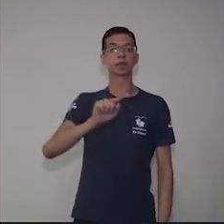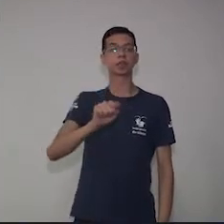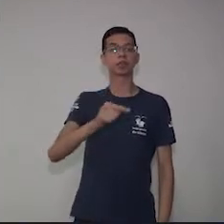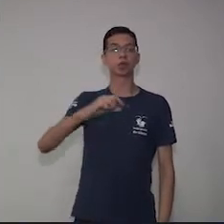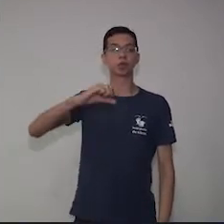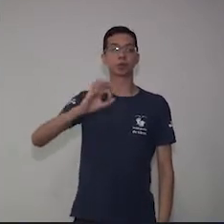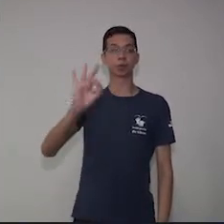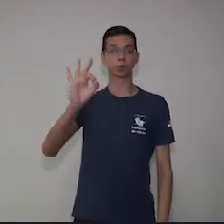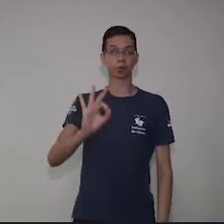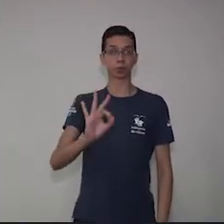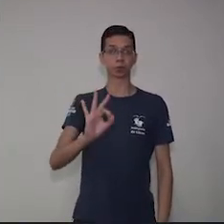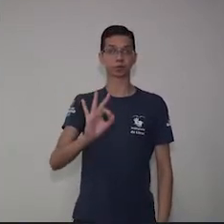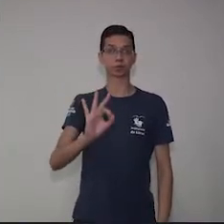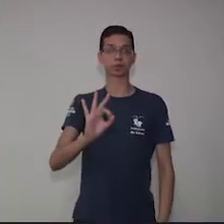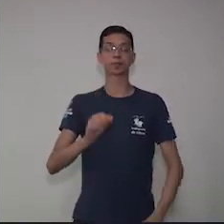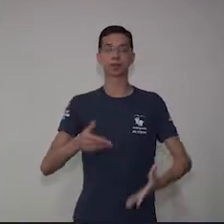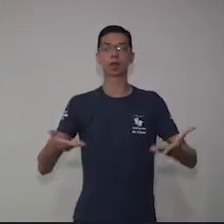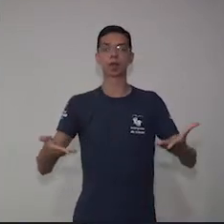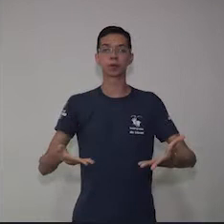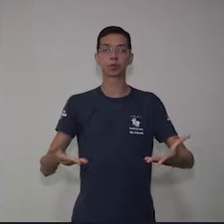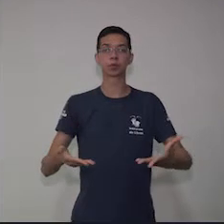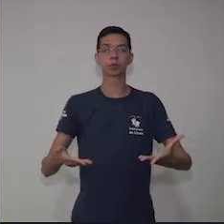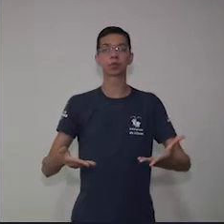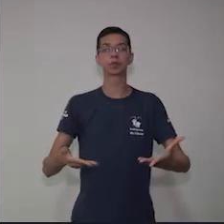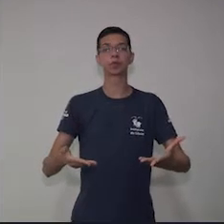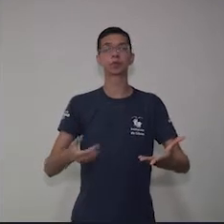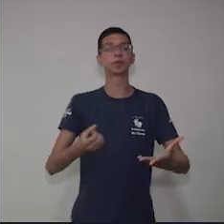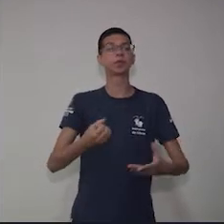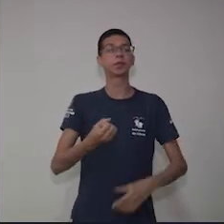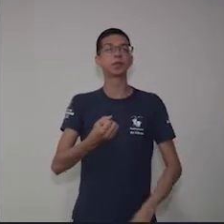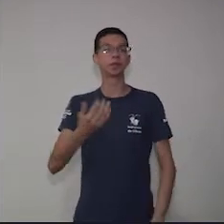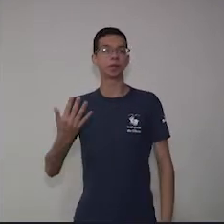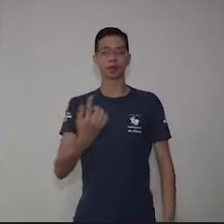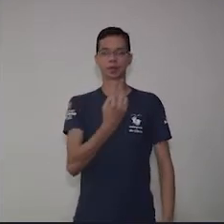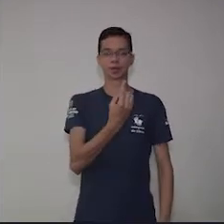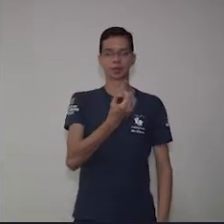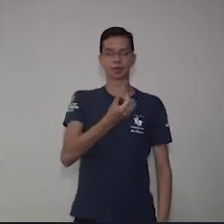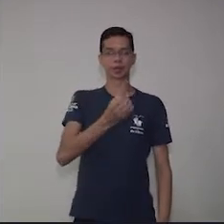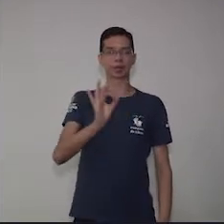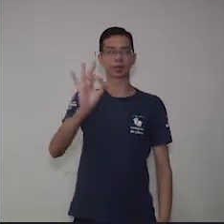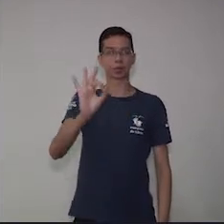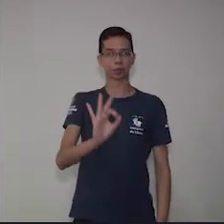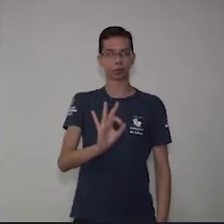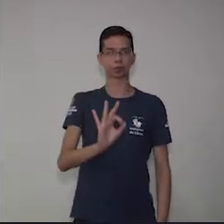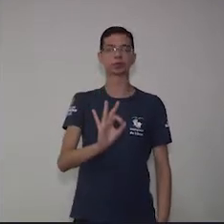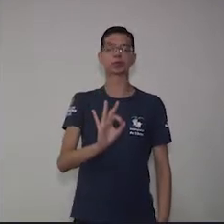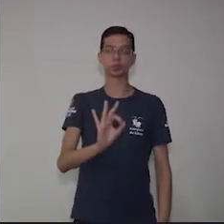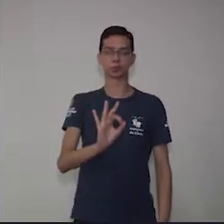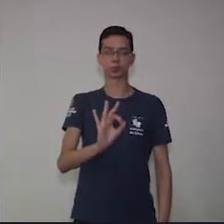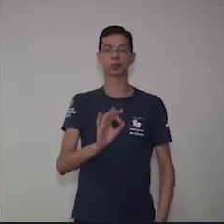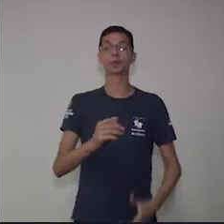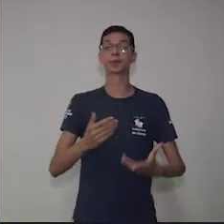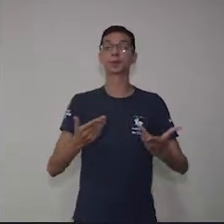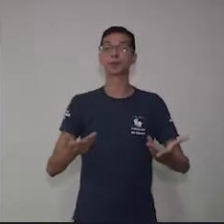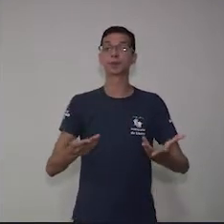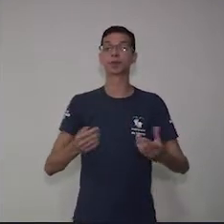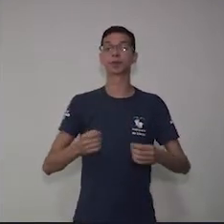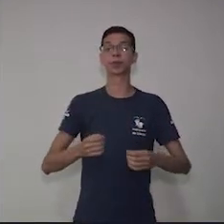7,9% de prevalência, e agora, então, com esses números de 16%, com intervalo de confiança, nós